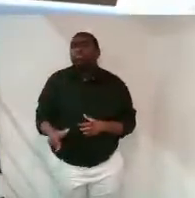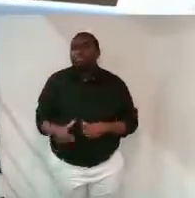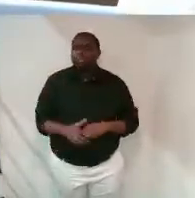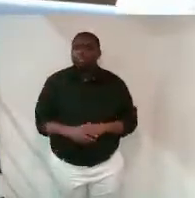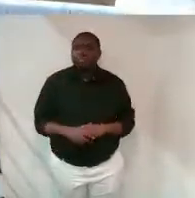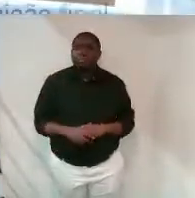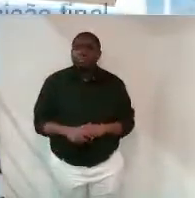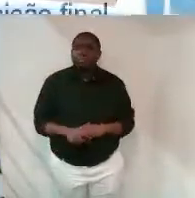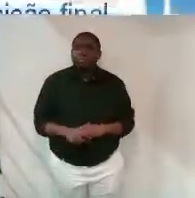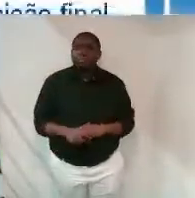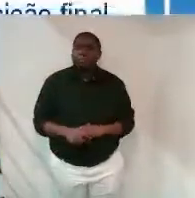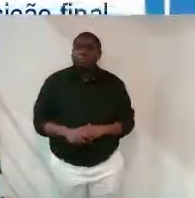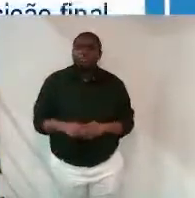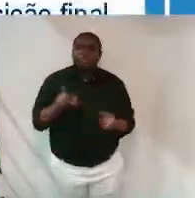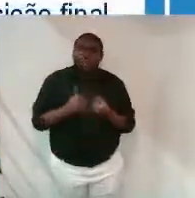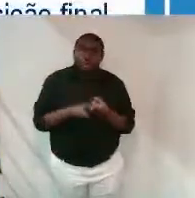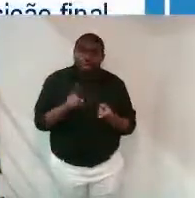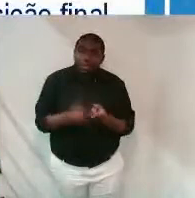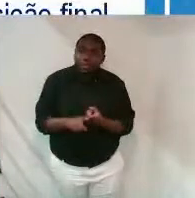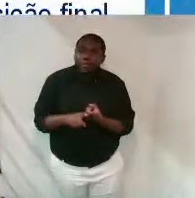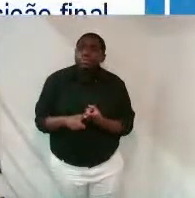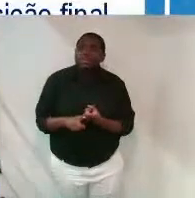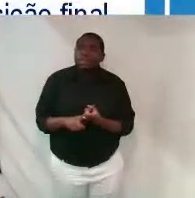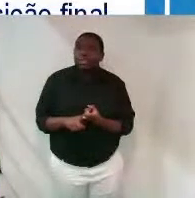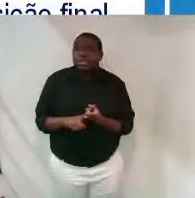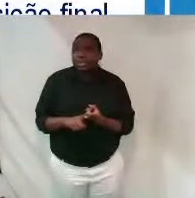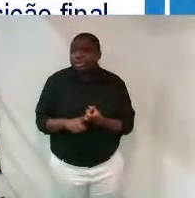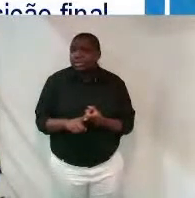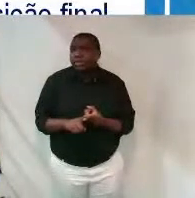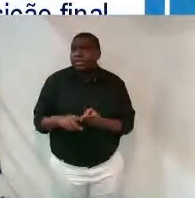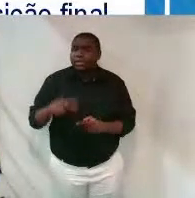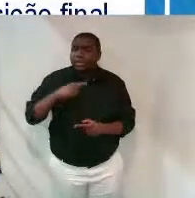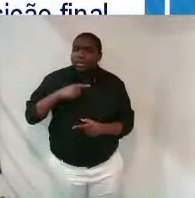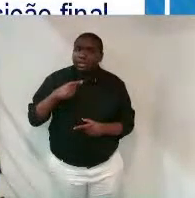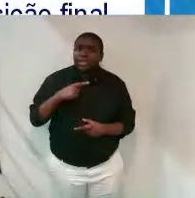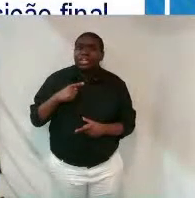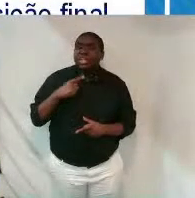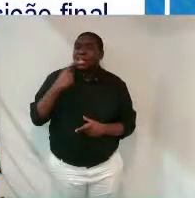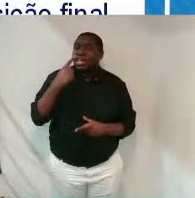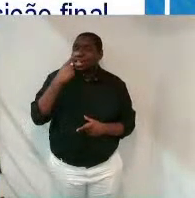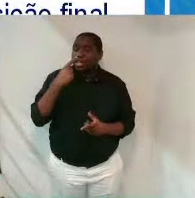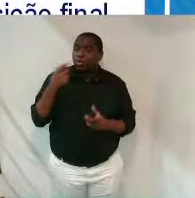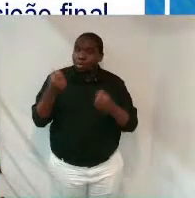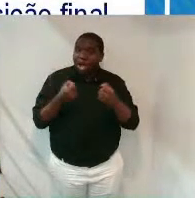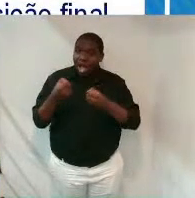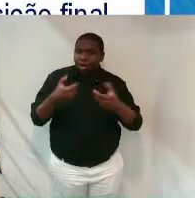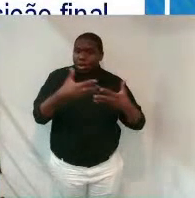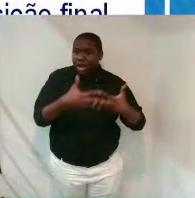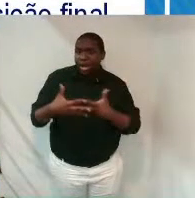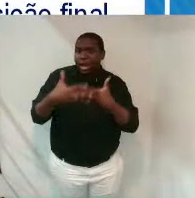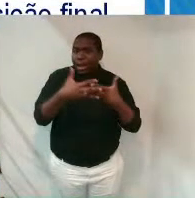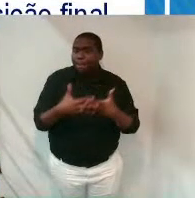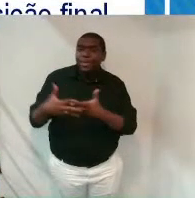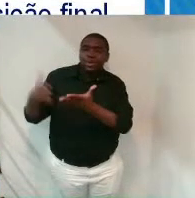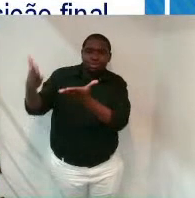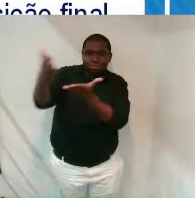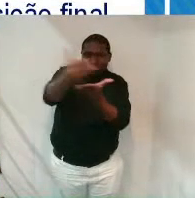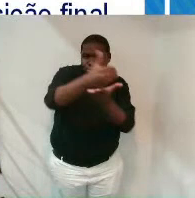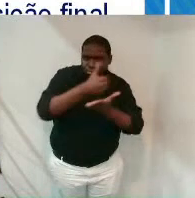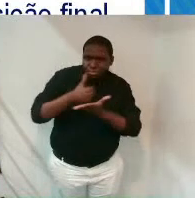diante. A coleta seletiva, por isso é que a gente tem batido nesse ponto, né? Ela passa a ser uma